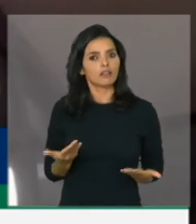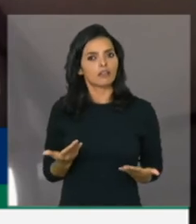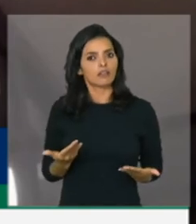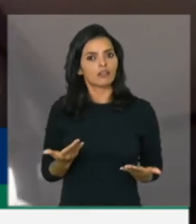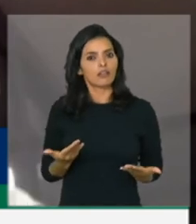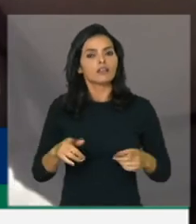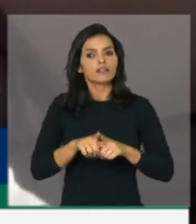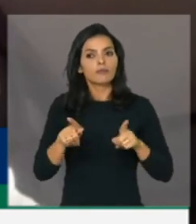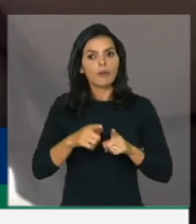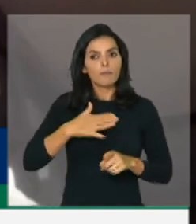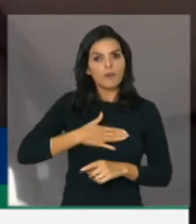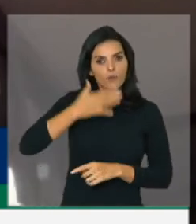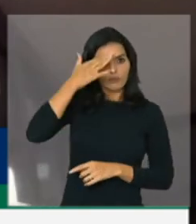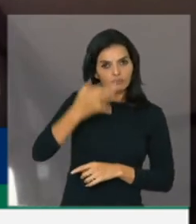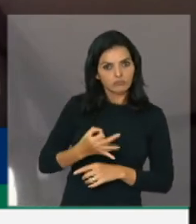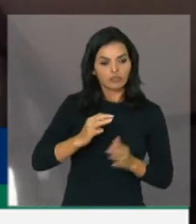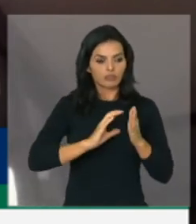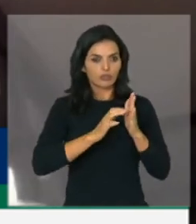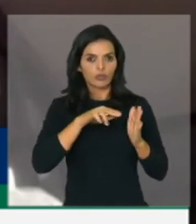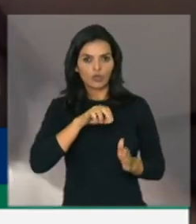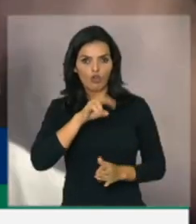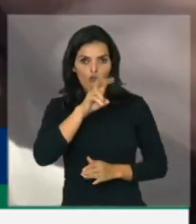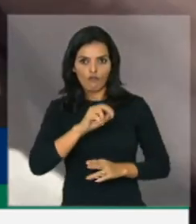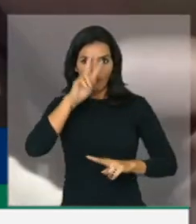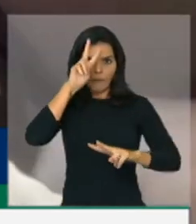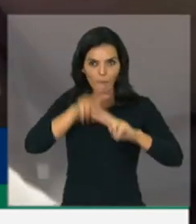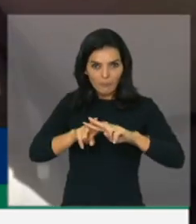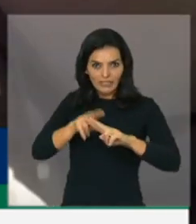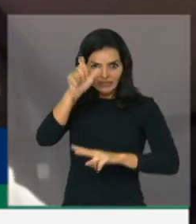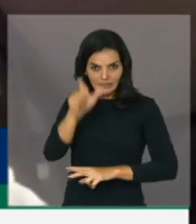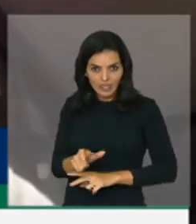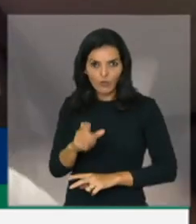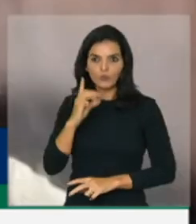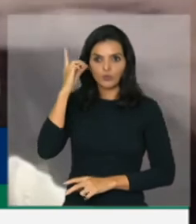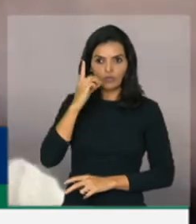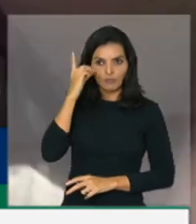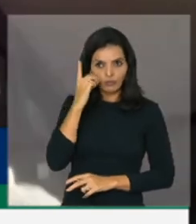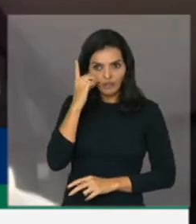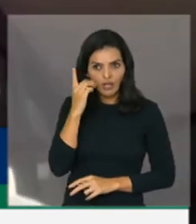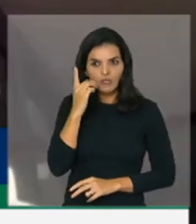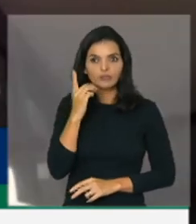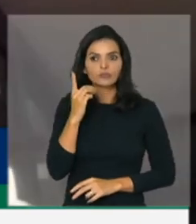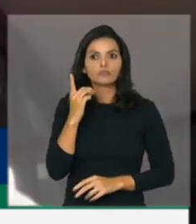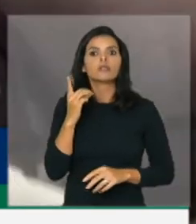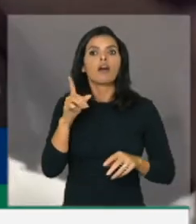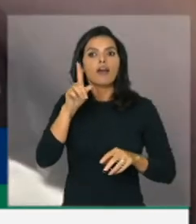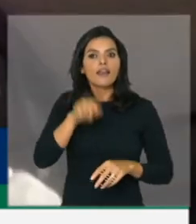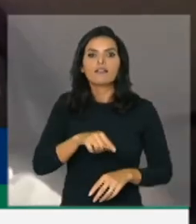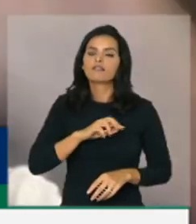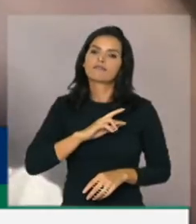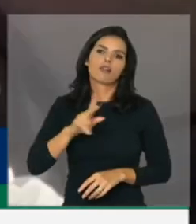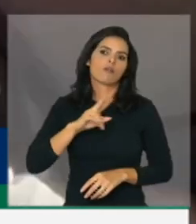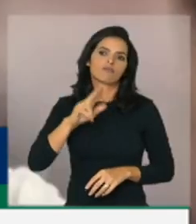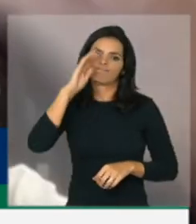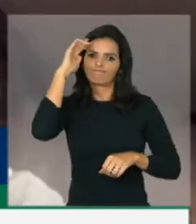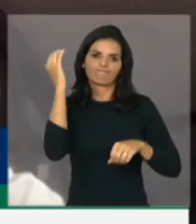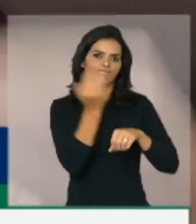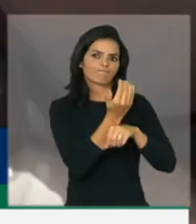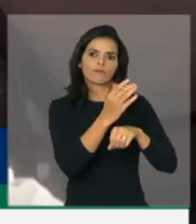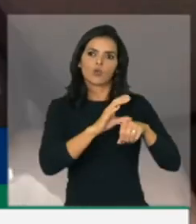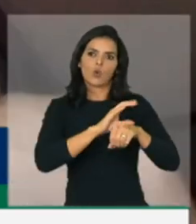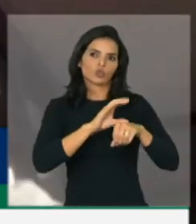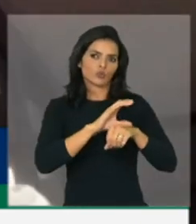meu entendimento e do Novo, a prisão do deputado, para além da questão da inviolabilidade parlamentar, não atende aos requisitos exigidos